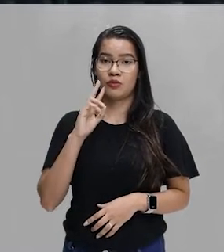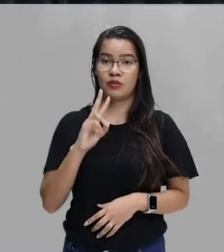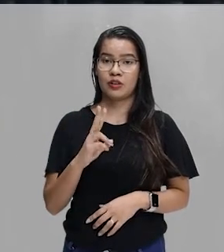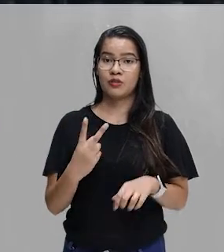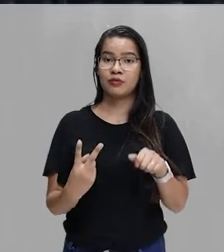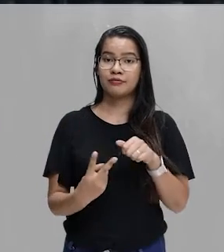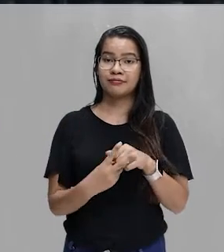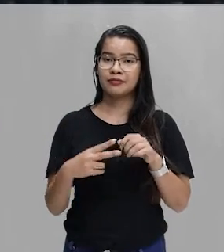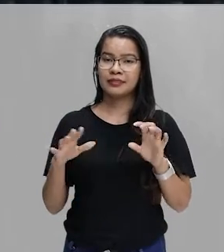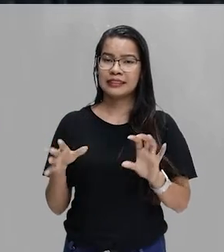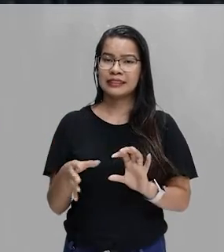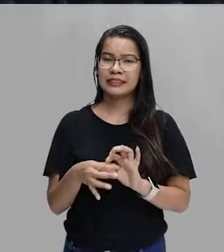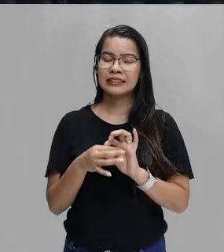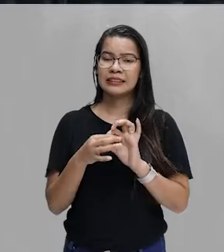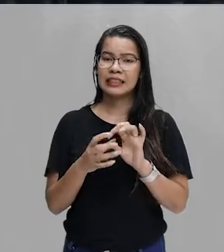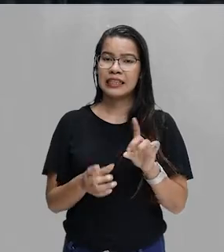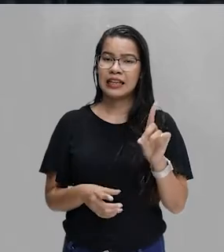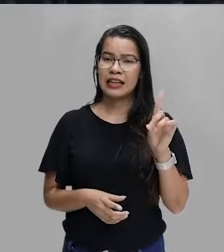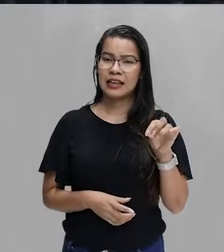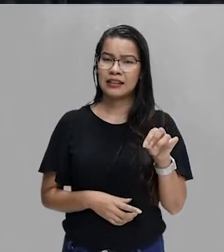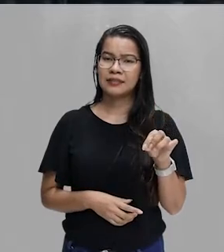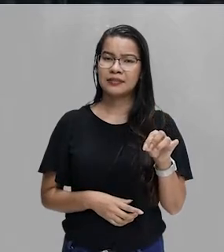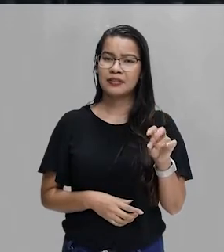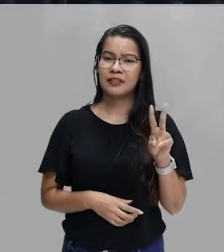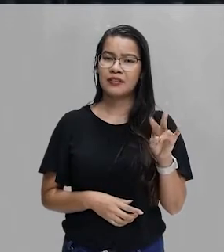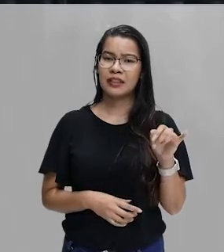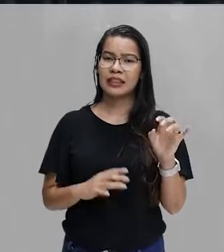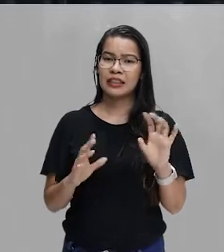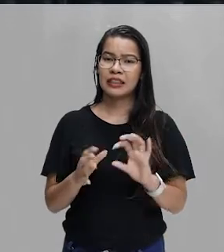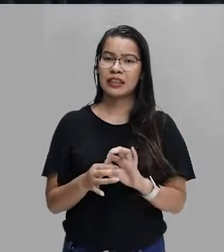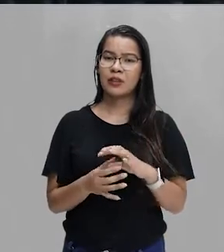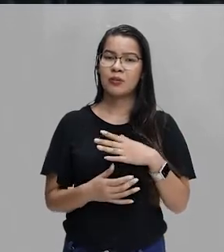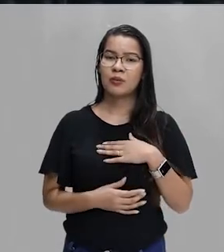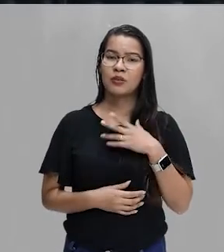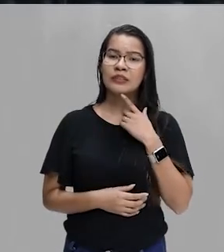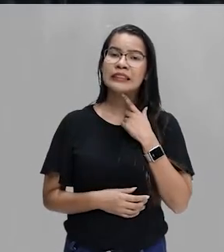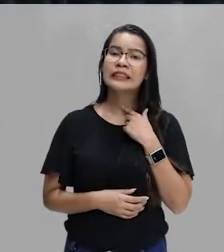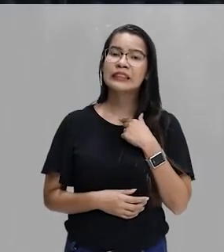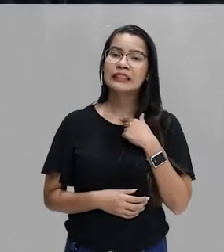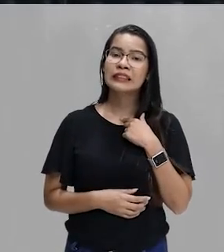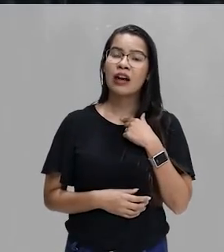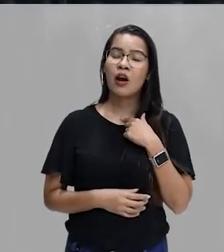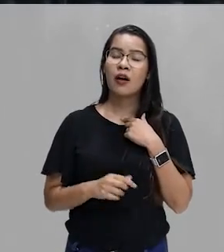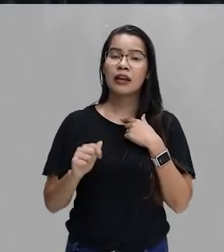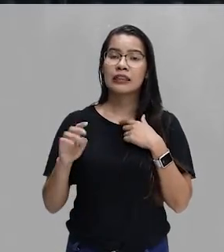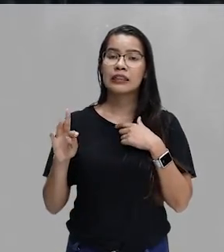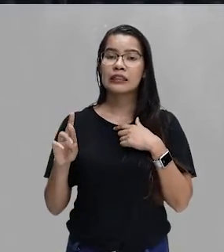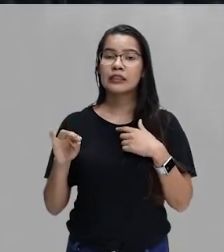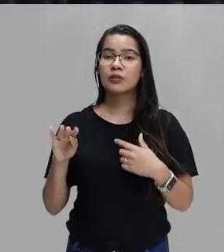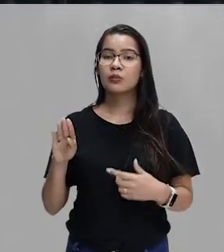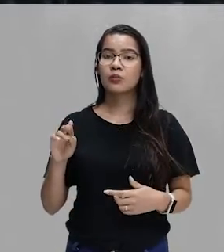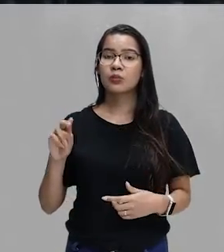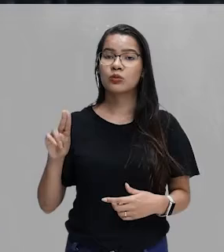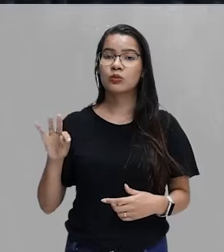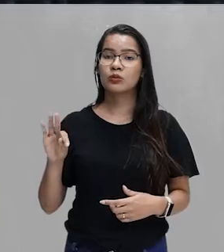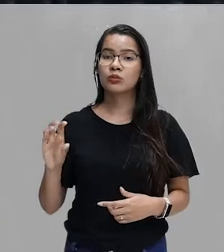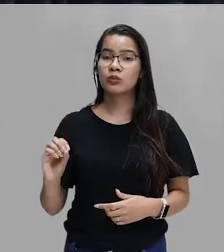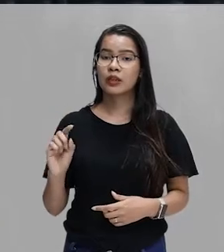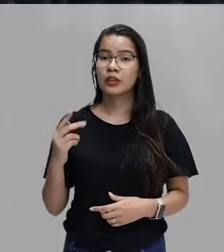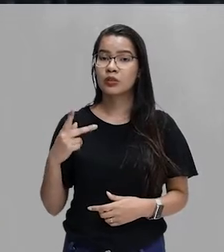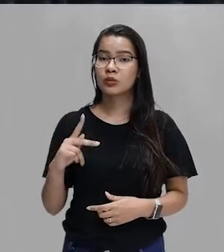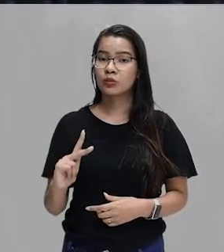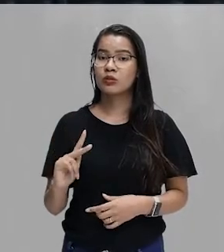ligação. O verbo de ligação vai ligar o meu desejo ao atributo. Meu desejo é a tua